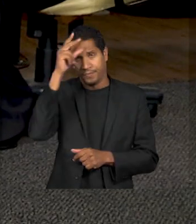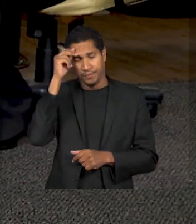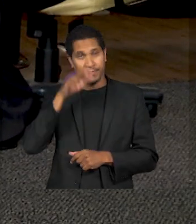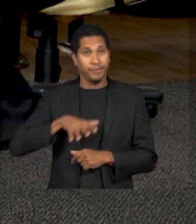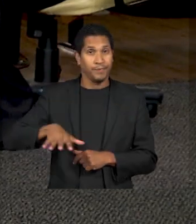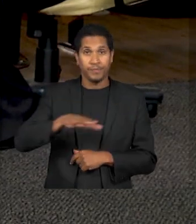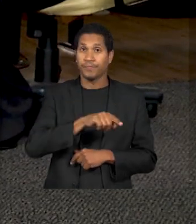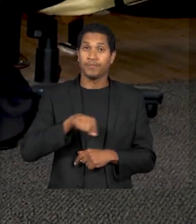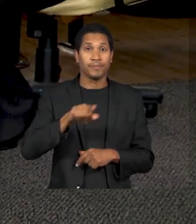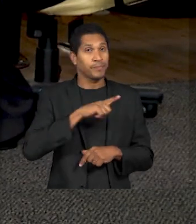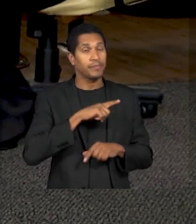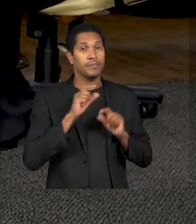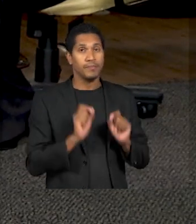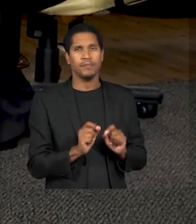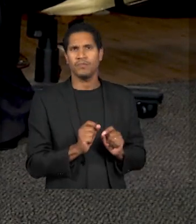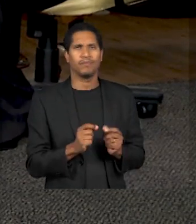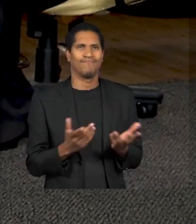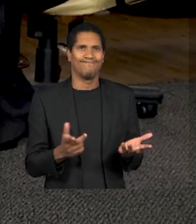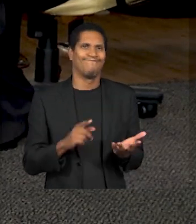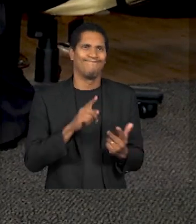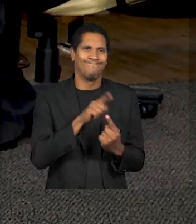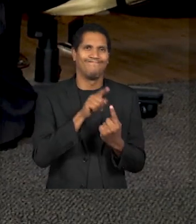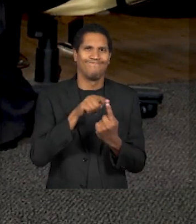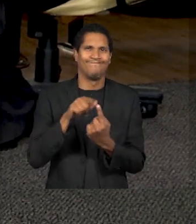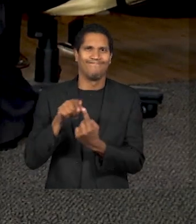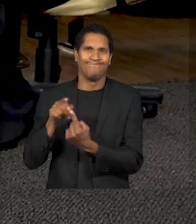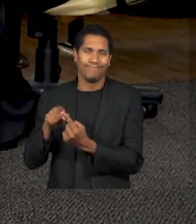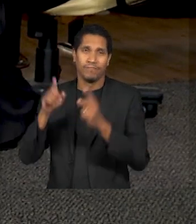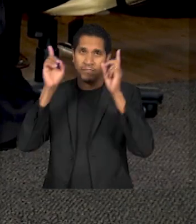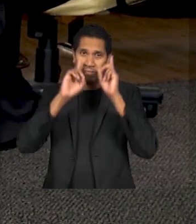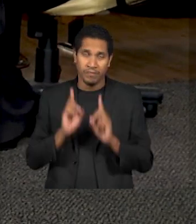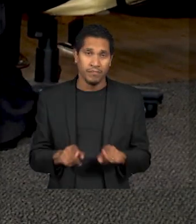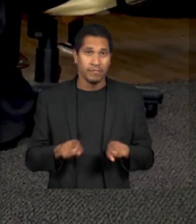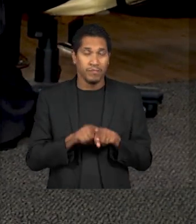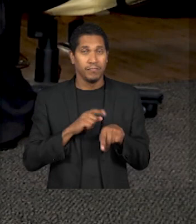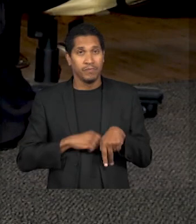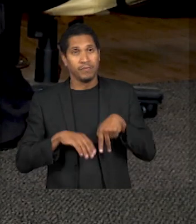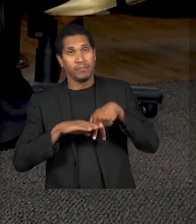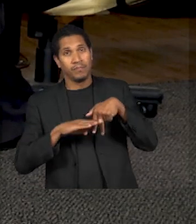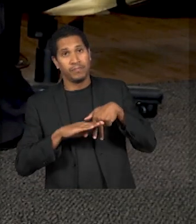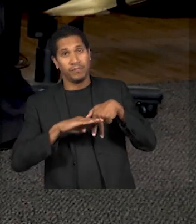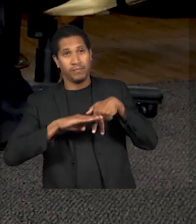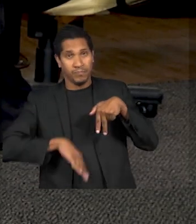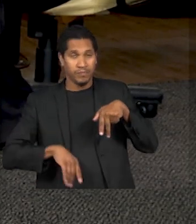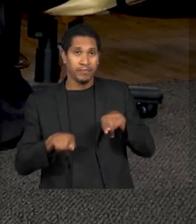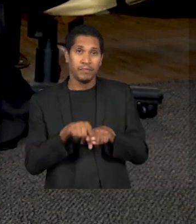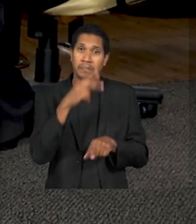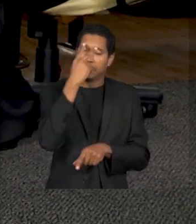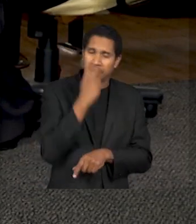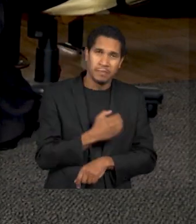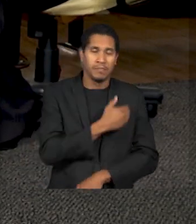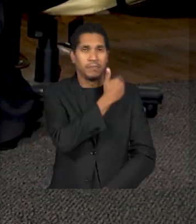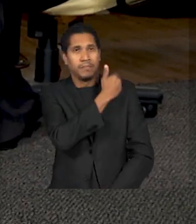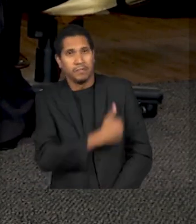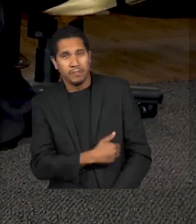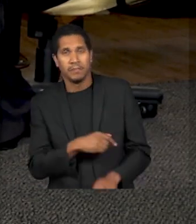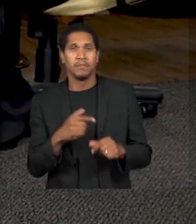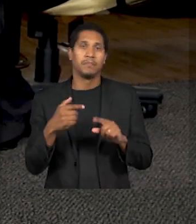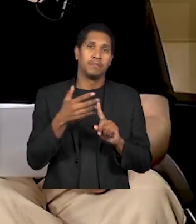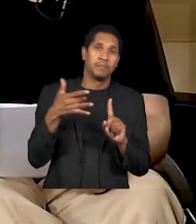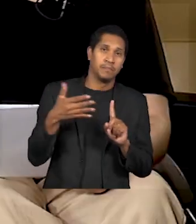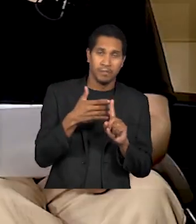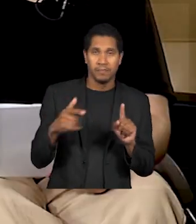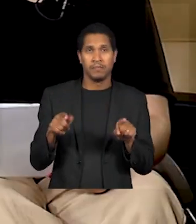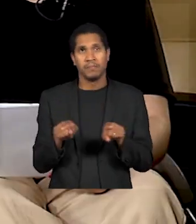lida com N tipos de deficiência. São tetraplégicos, paraplégicos, cegos, amputados, síndromes, que tem mais